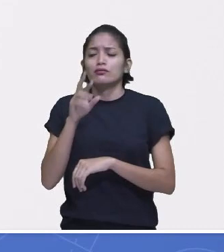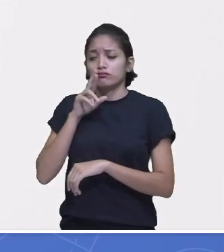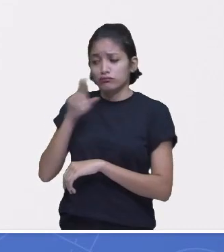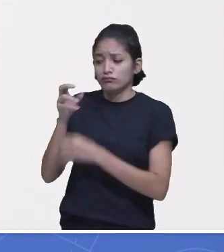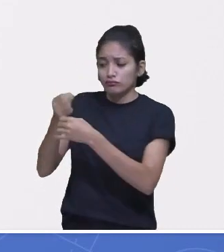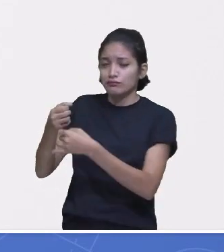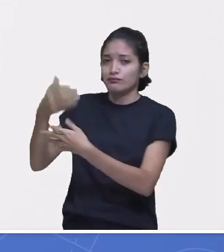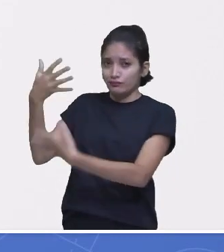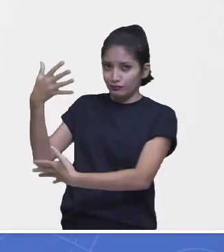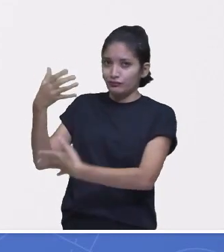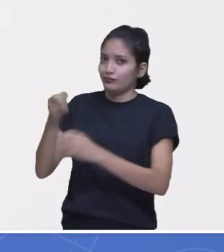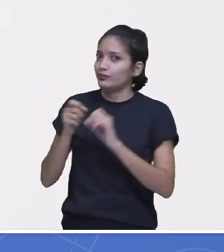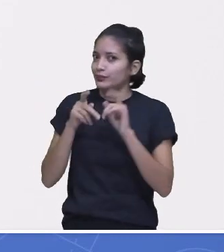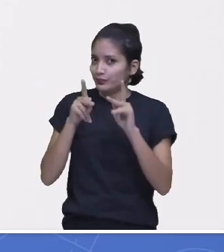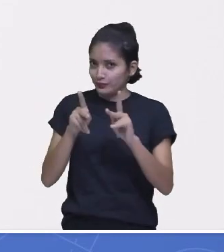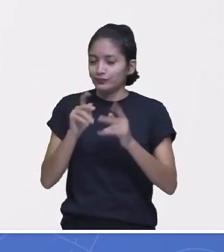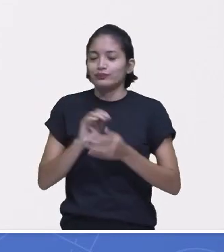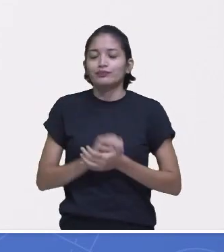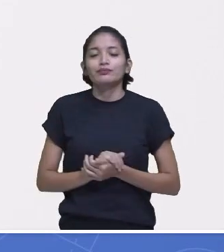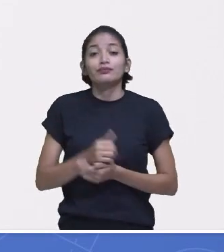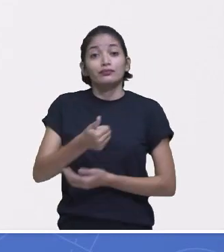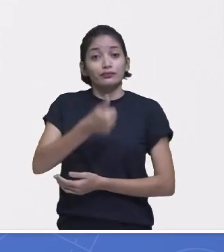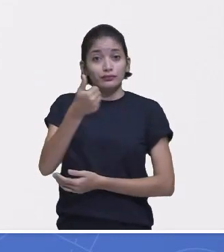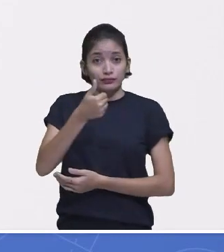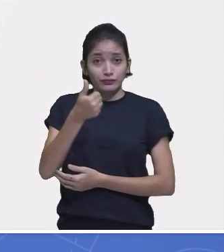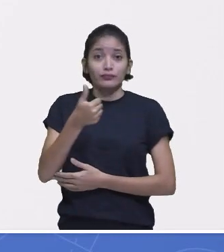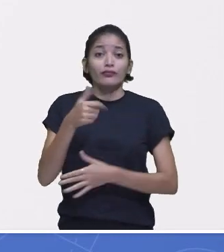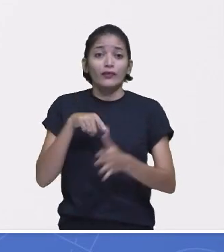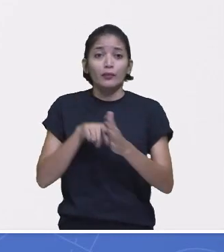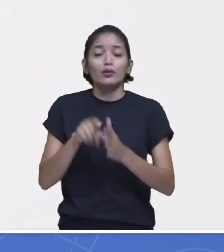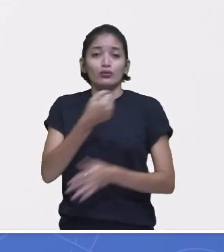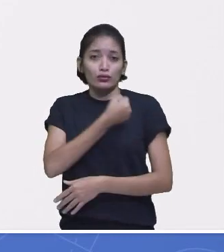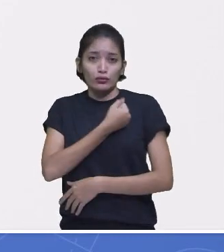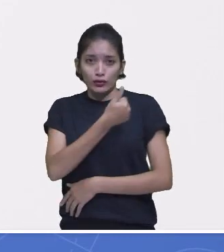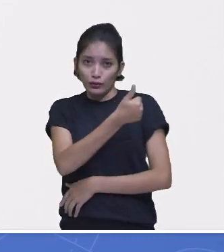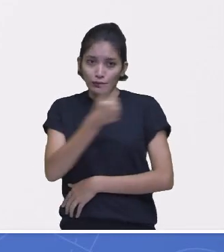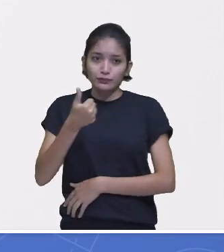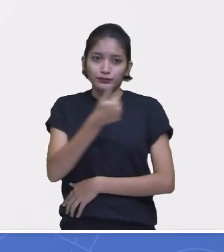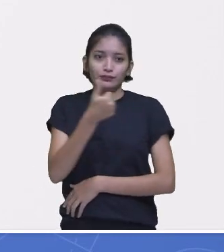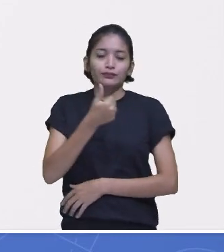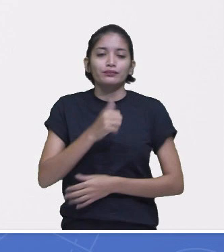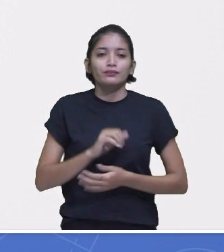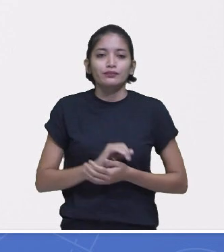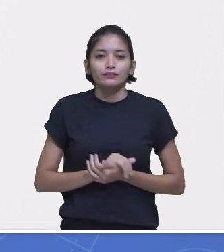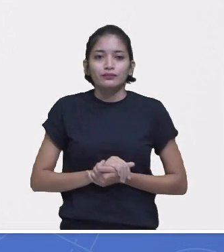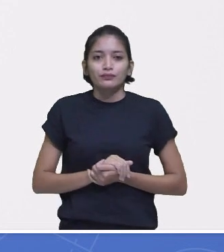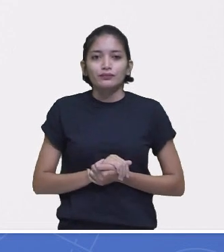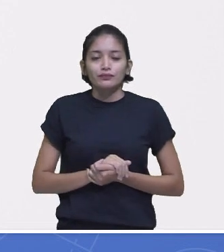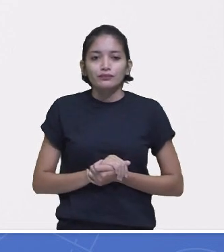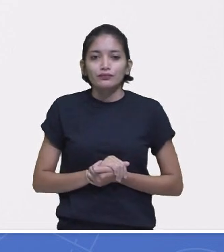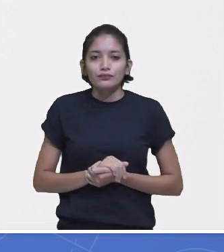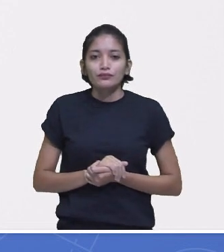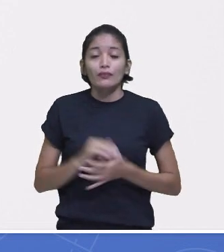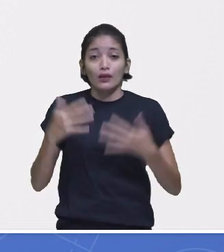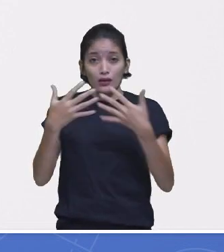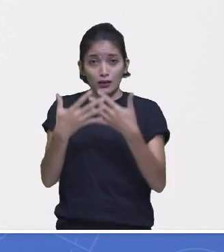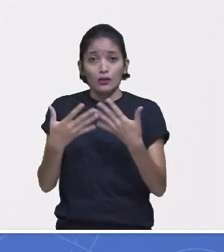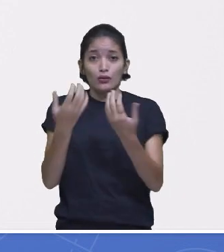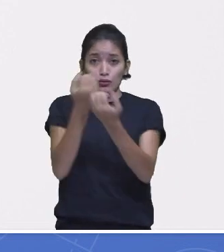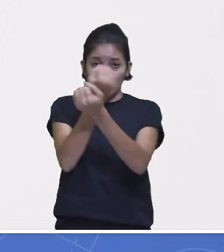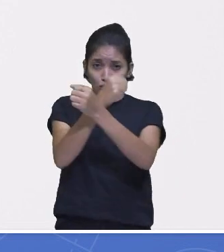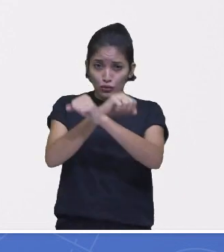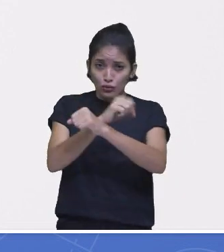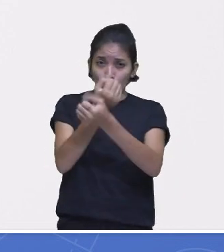no chat. Então, a primeira questão é a questão 11, que diz assim: o tecido ósseo é um